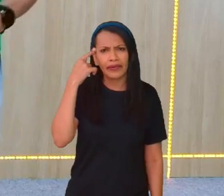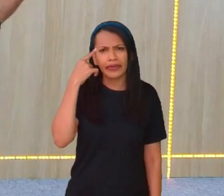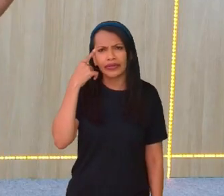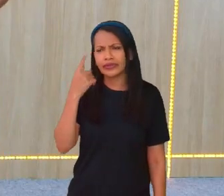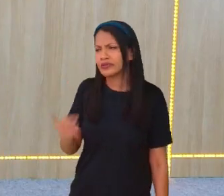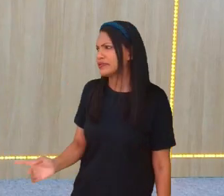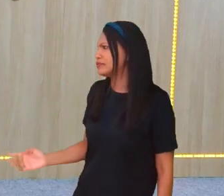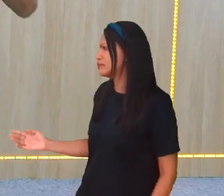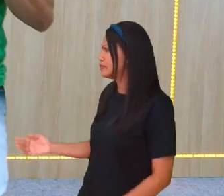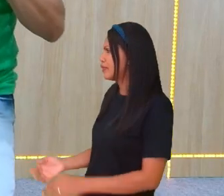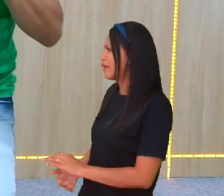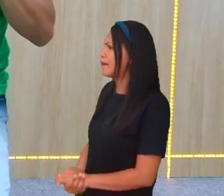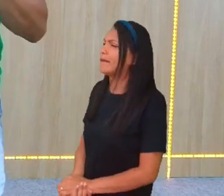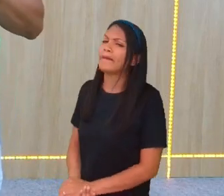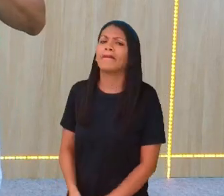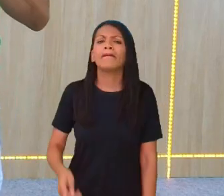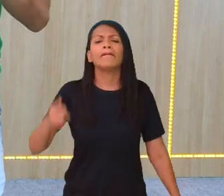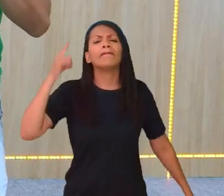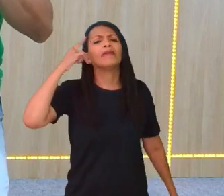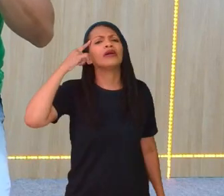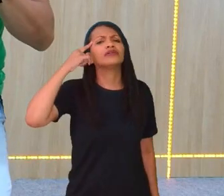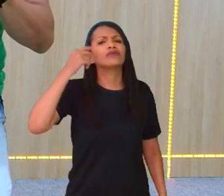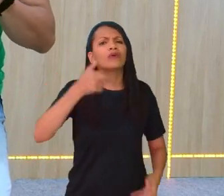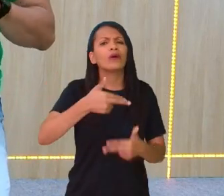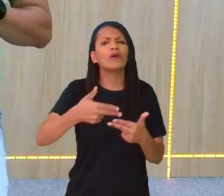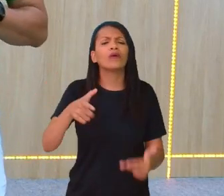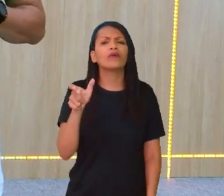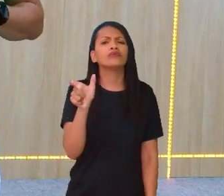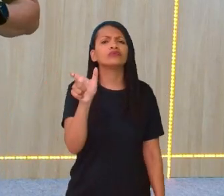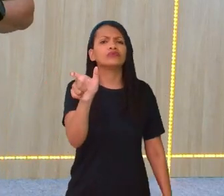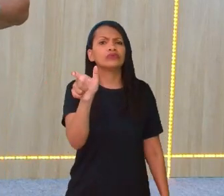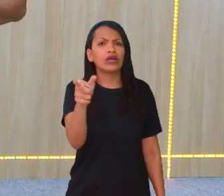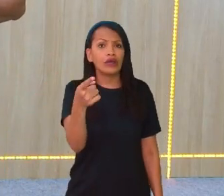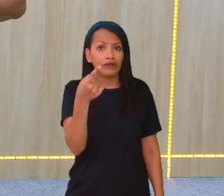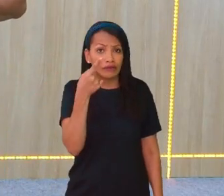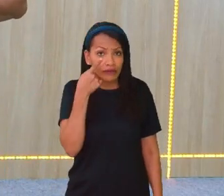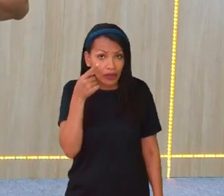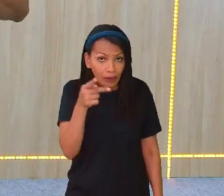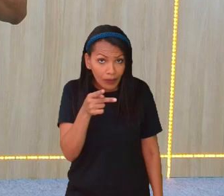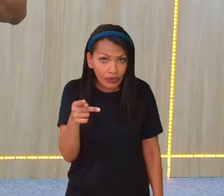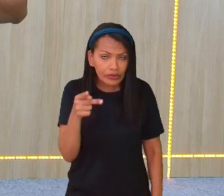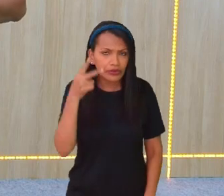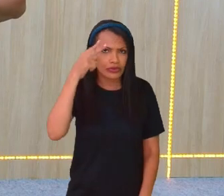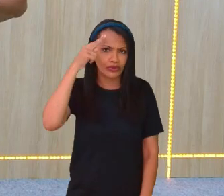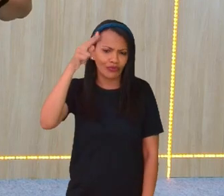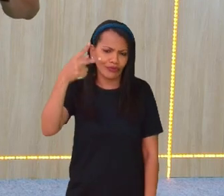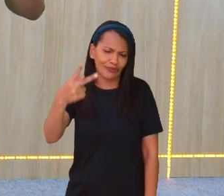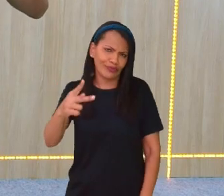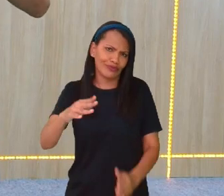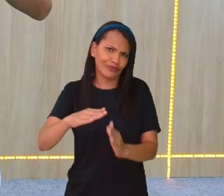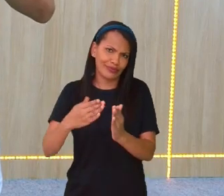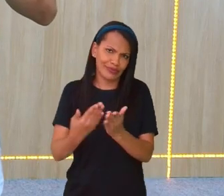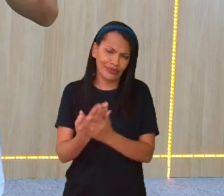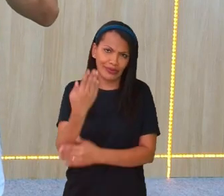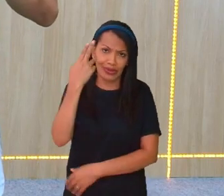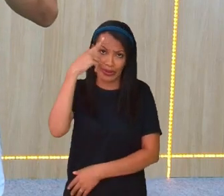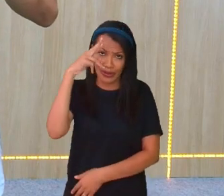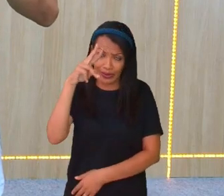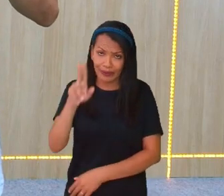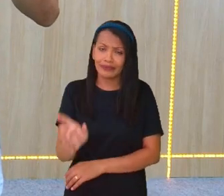Juninho Play. Pensar no seguinte, pensa na palavra, aí você pode ver com o professor de história da sua sala, né, lembrar a